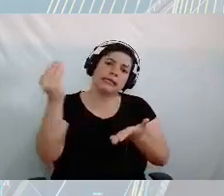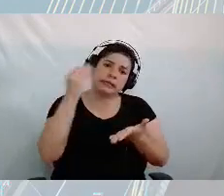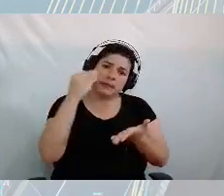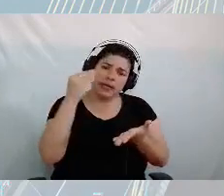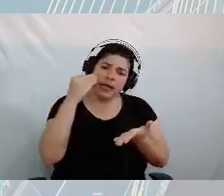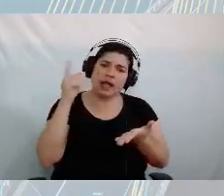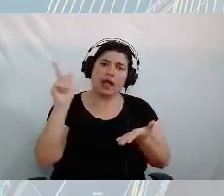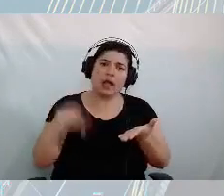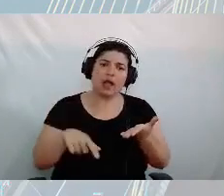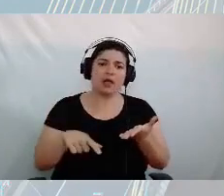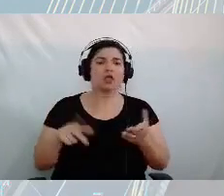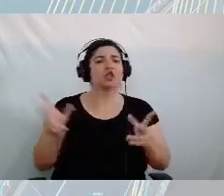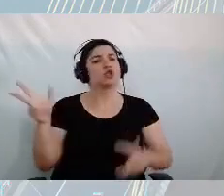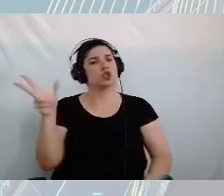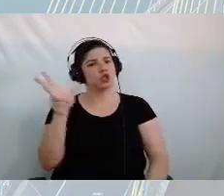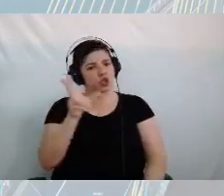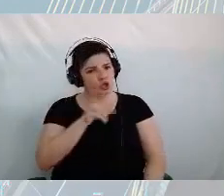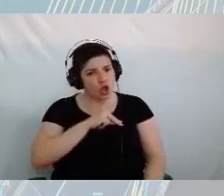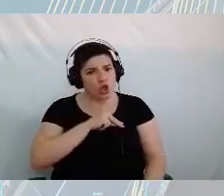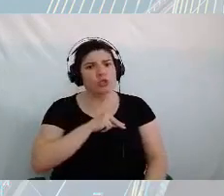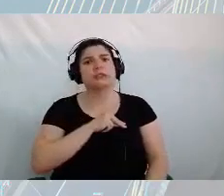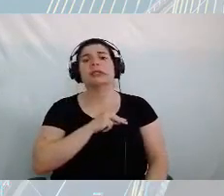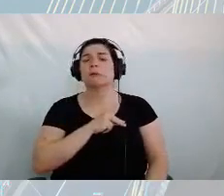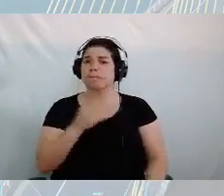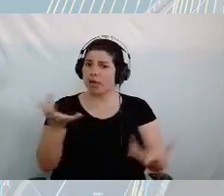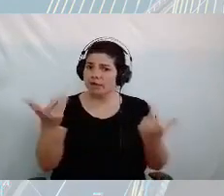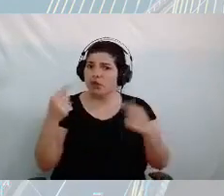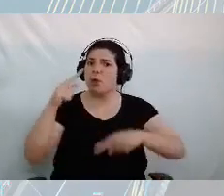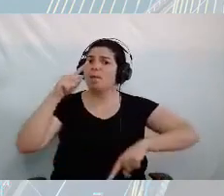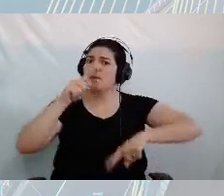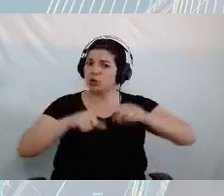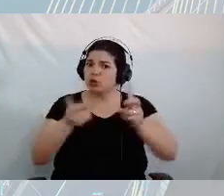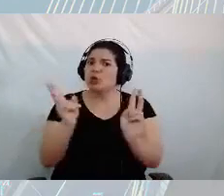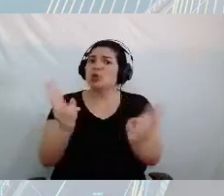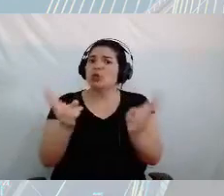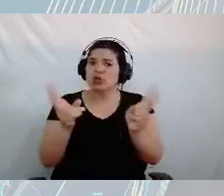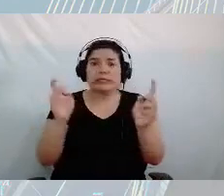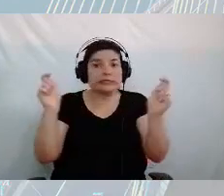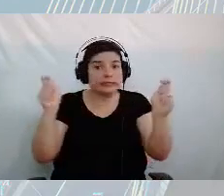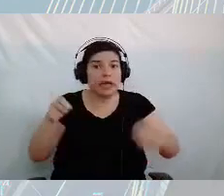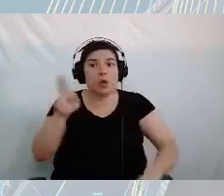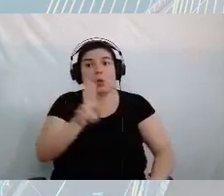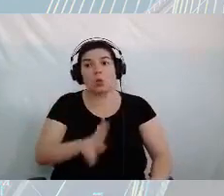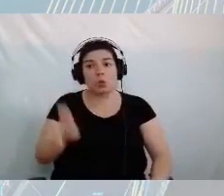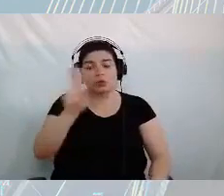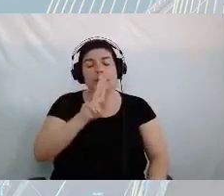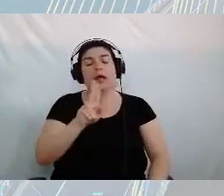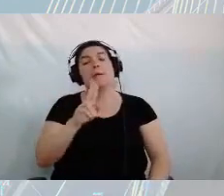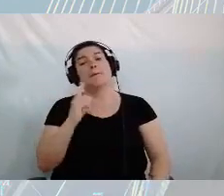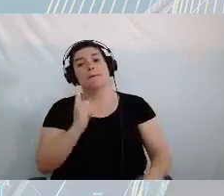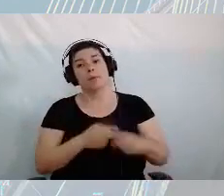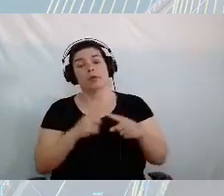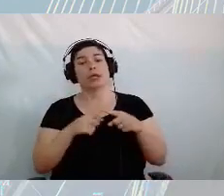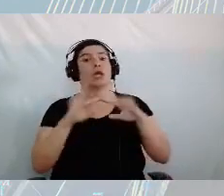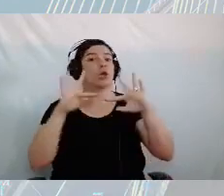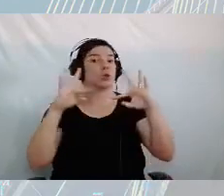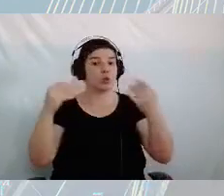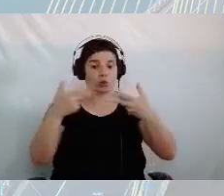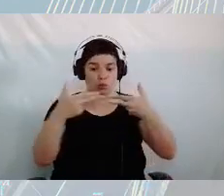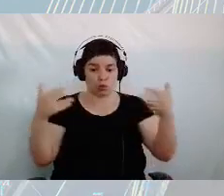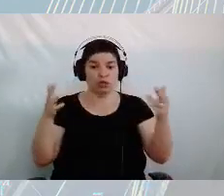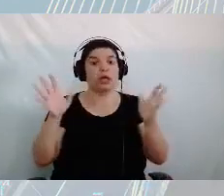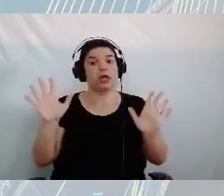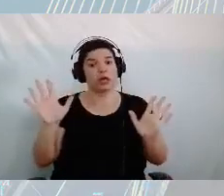assim, nossa, que incrível, vamos colocar o produto no ar, já dá para poder utilizar, afinal de contas, todas as coisas que listamos